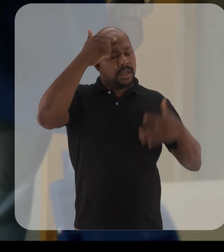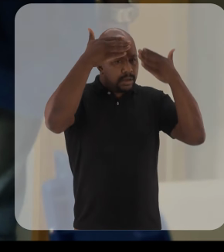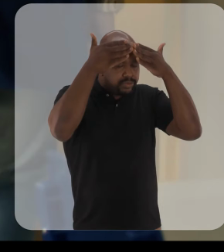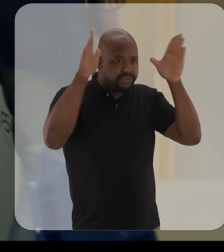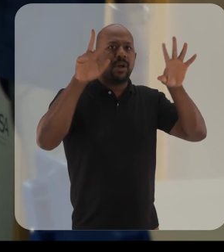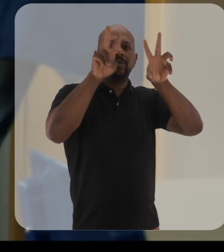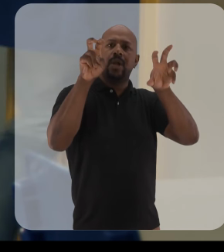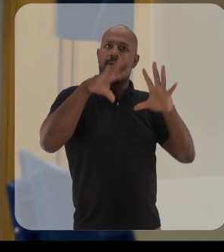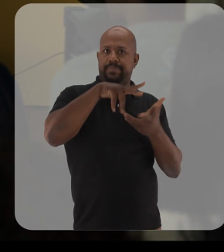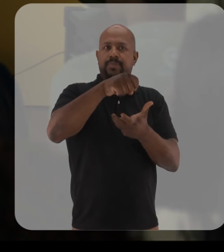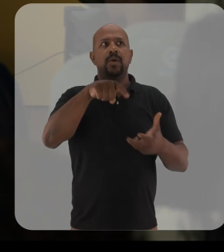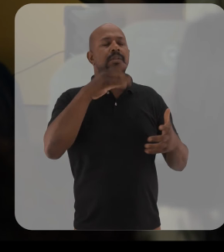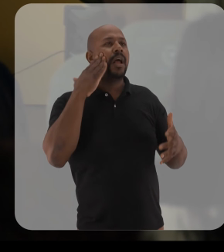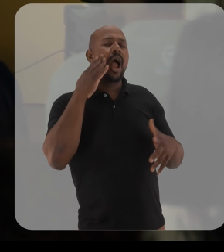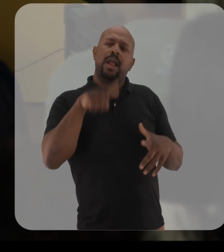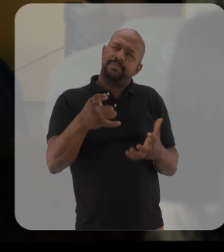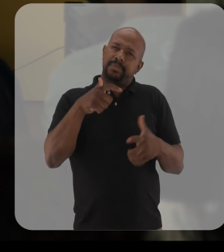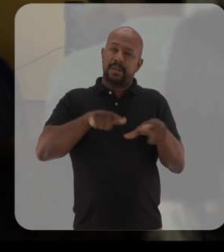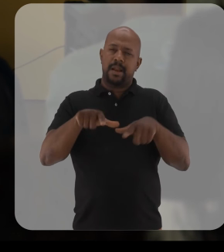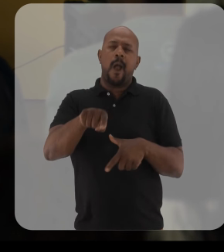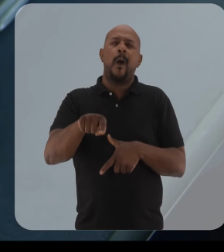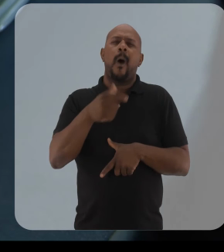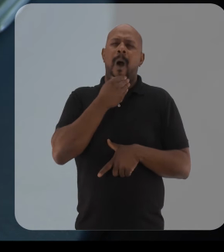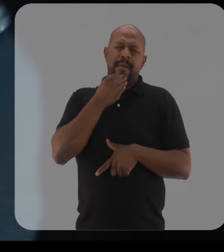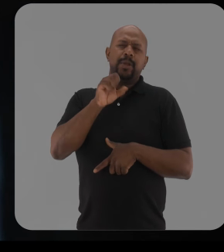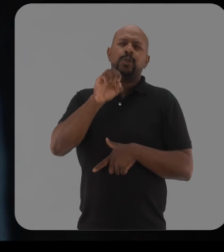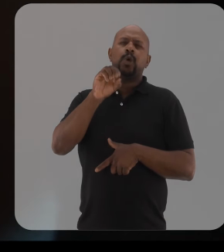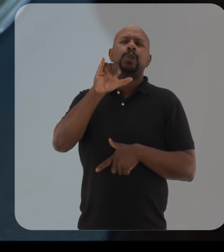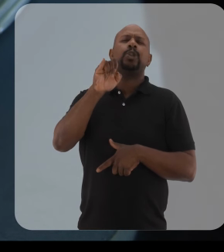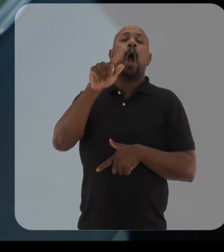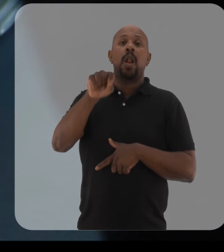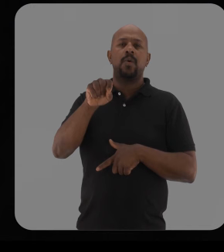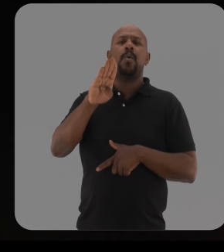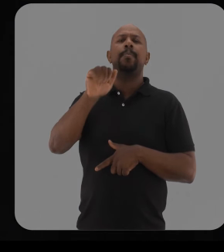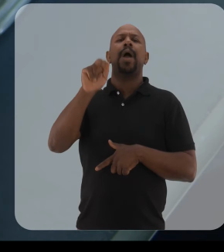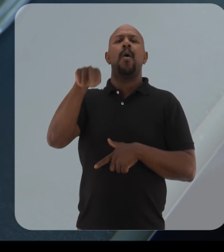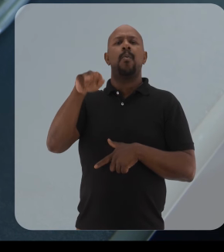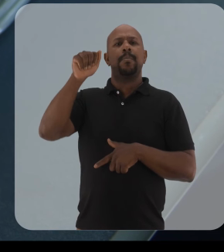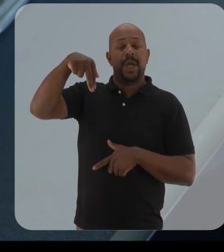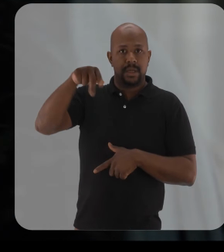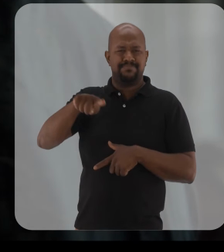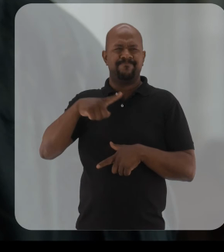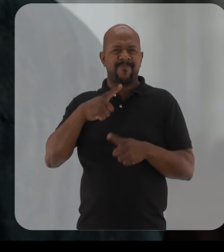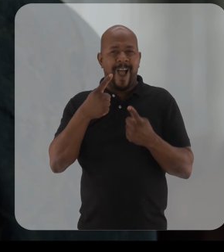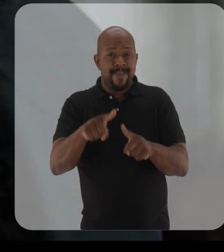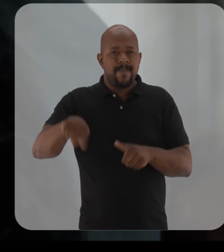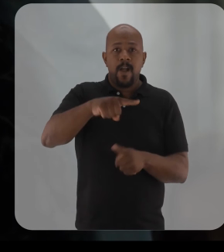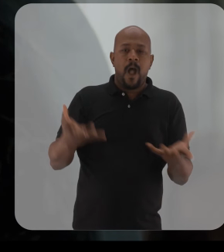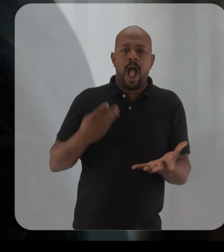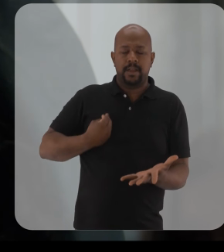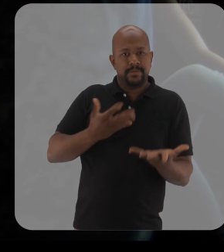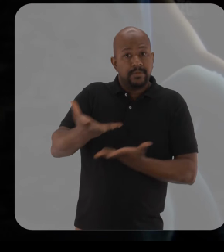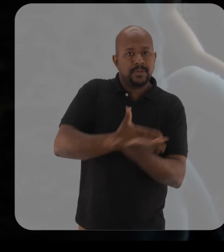de reflexão do mundo. Por isso, resolvi trabalhar com o sociólogo Zygmunt Bauman, pois ele traz esses desafios da contemporaneidade, ou